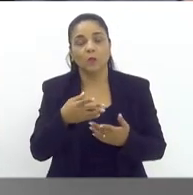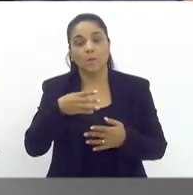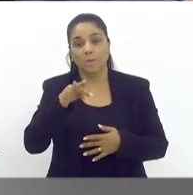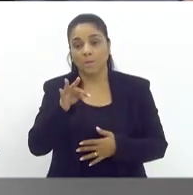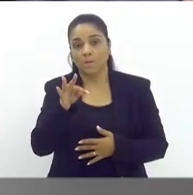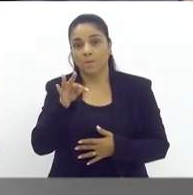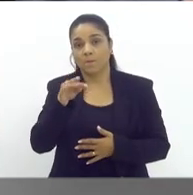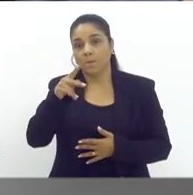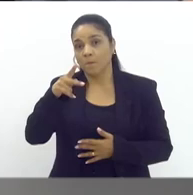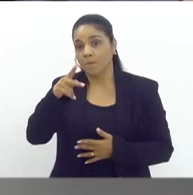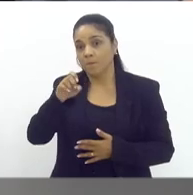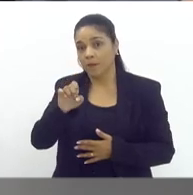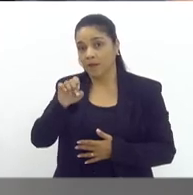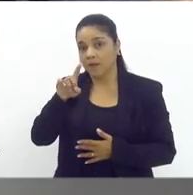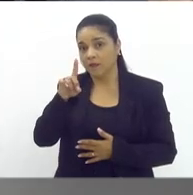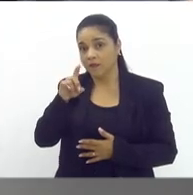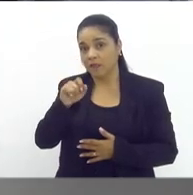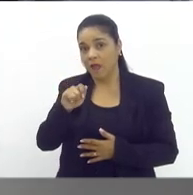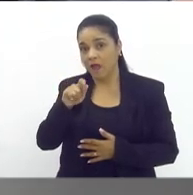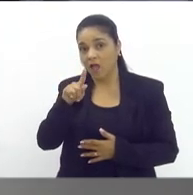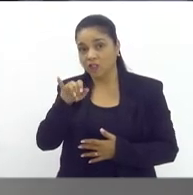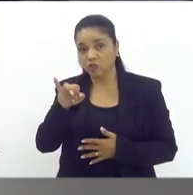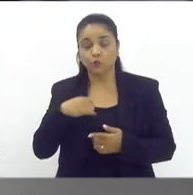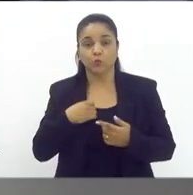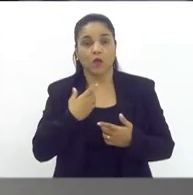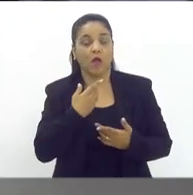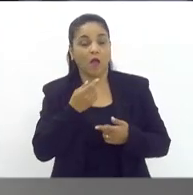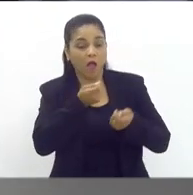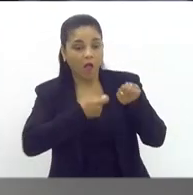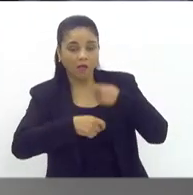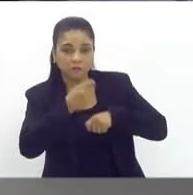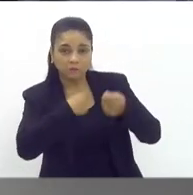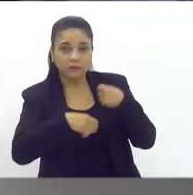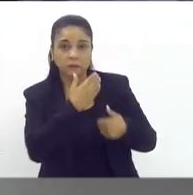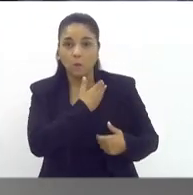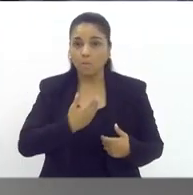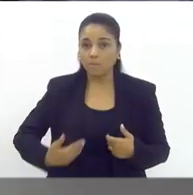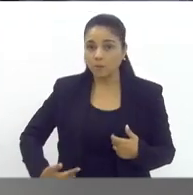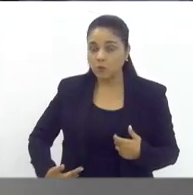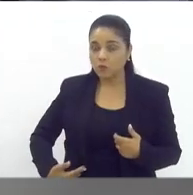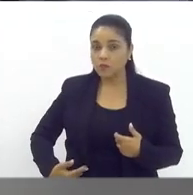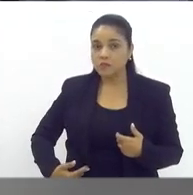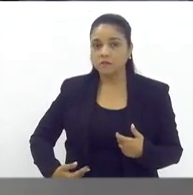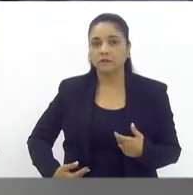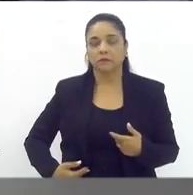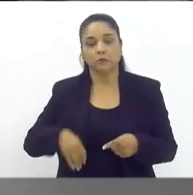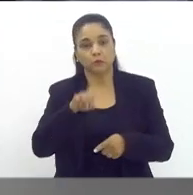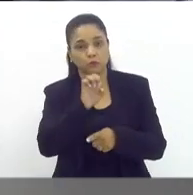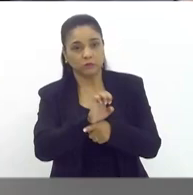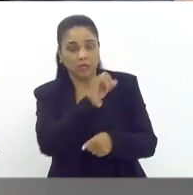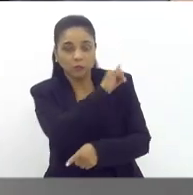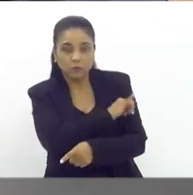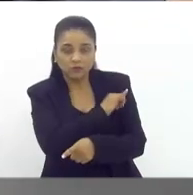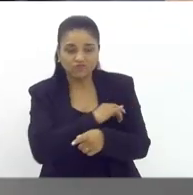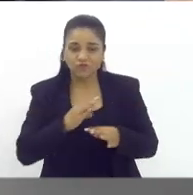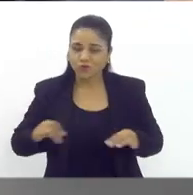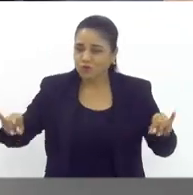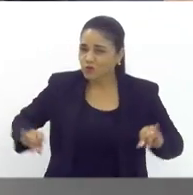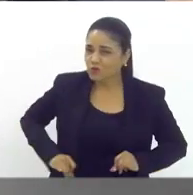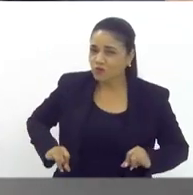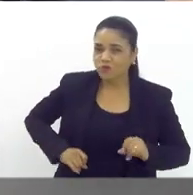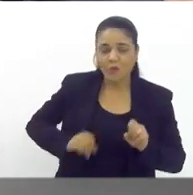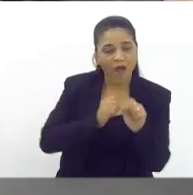pública no nosso estado que vem a anos e a gente vem sofrendo há anos com a má gestão